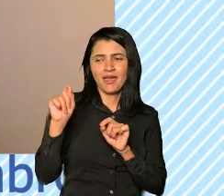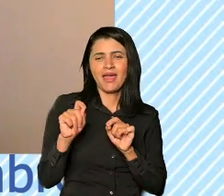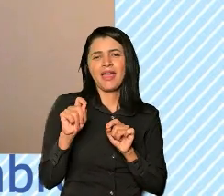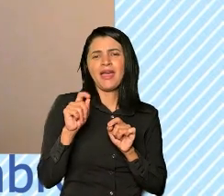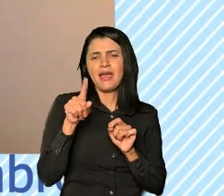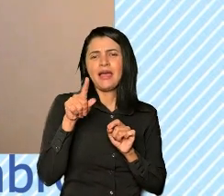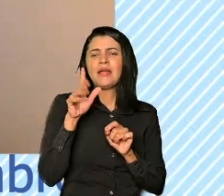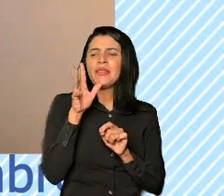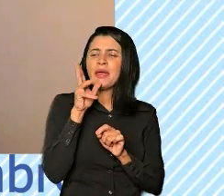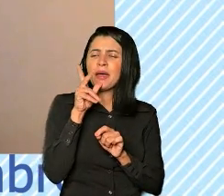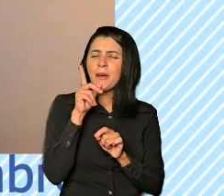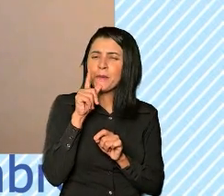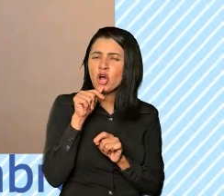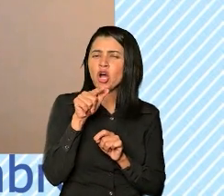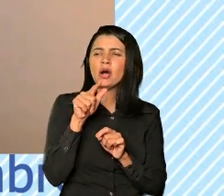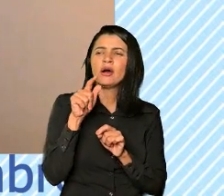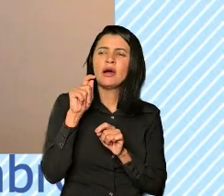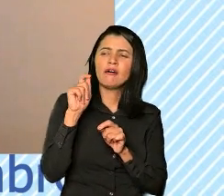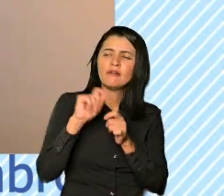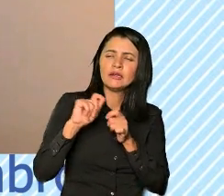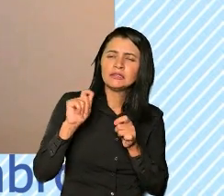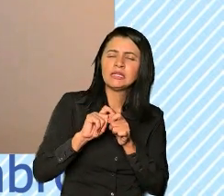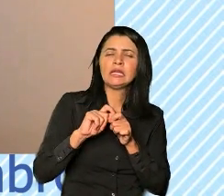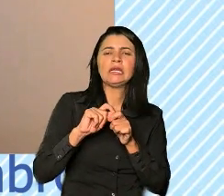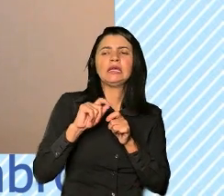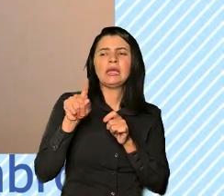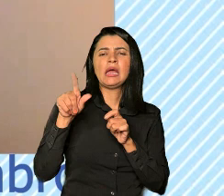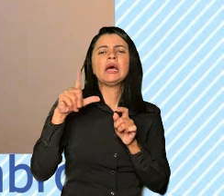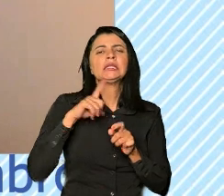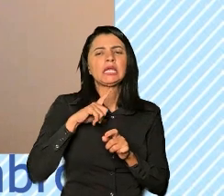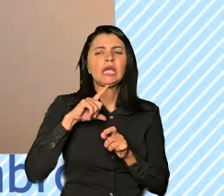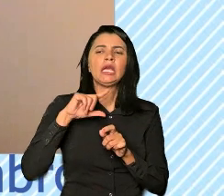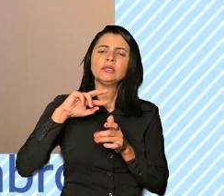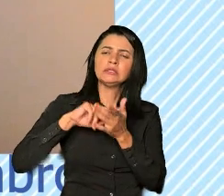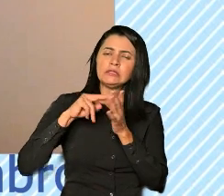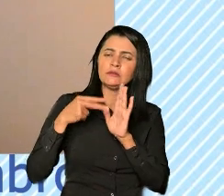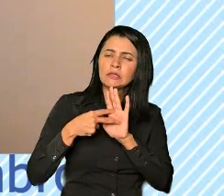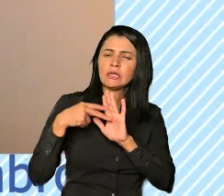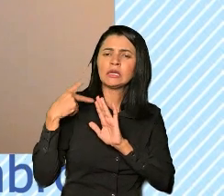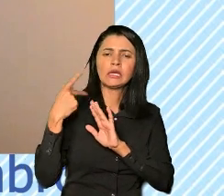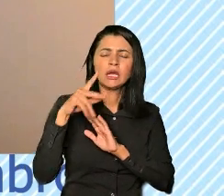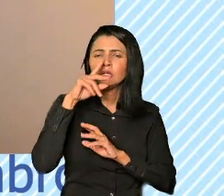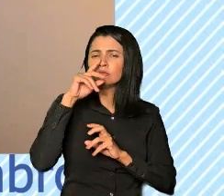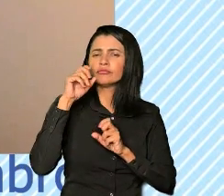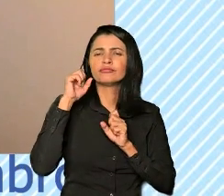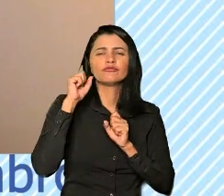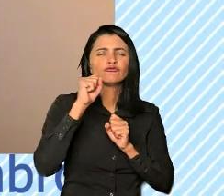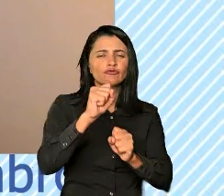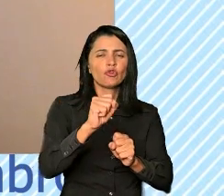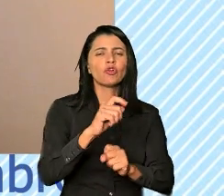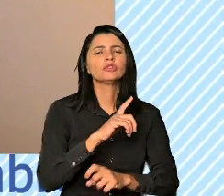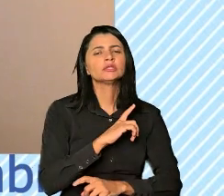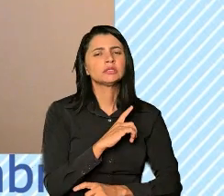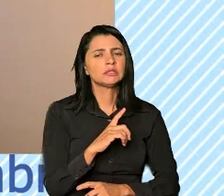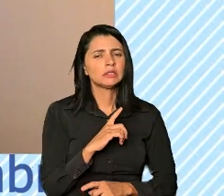monumentos demoram mais tempo a ser feitos. Elas têm um significado muito forte,